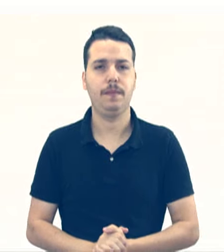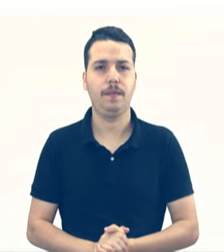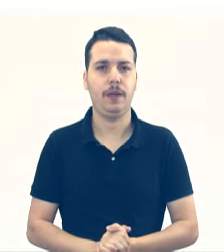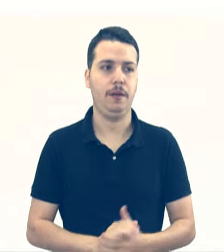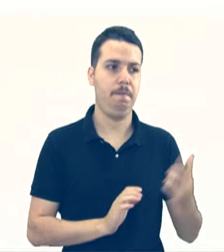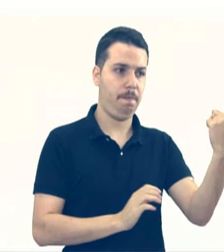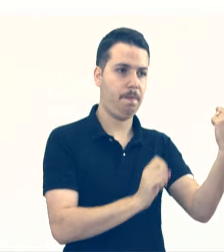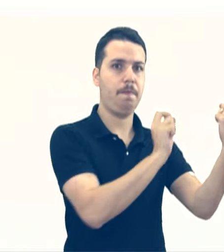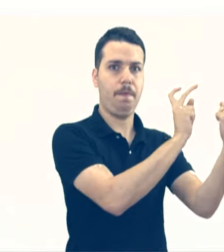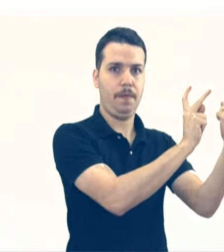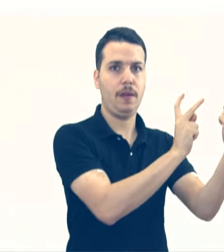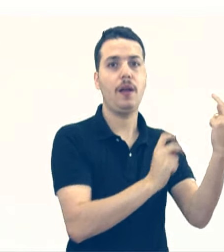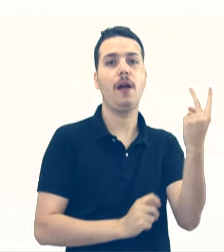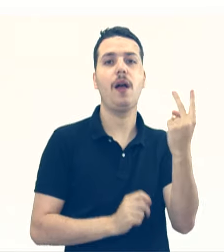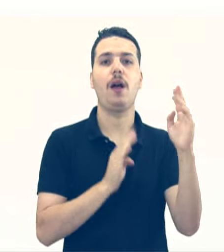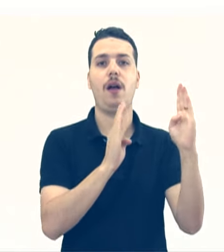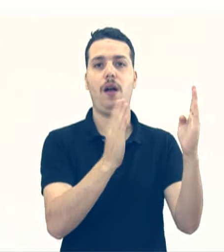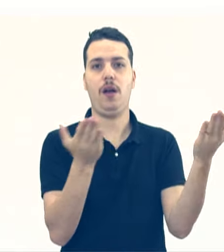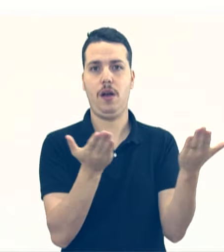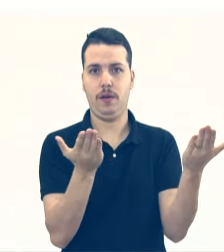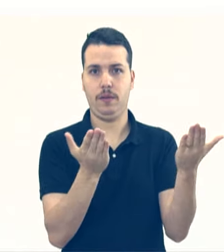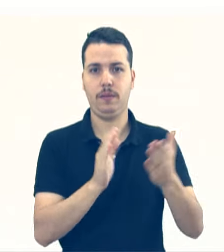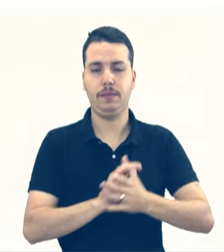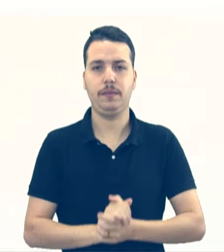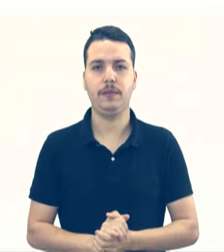Segunda parte, vamos falar aqui do